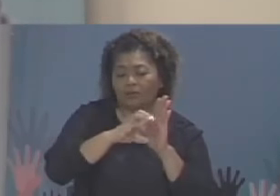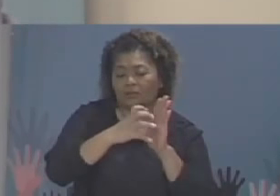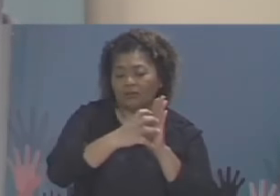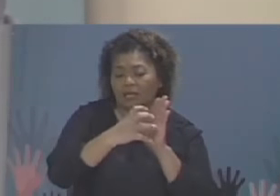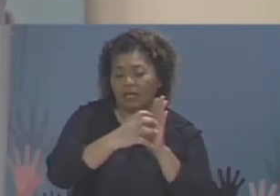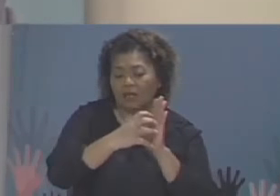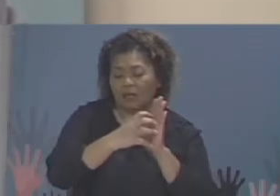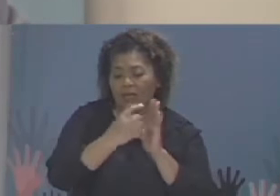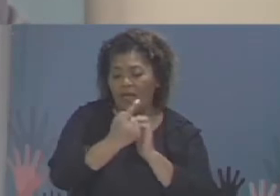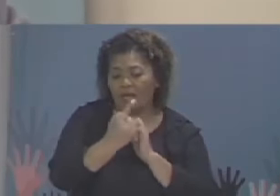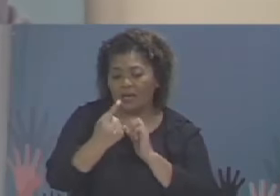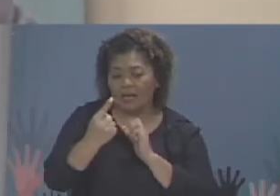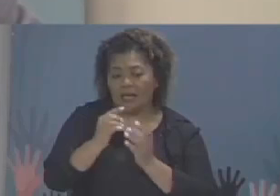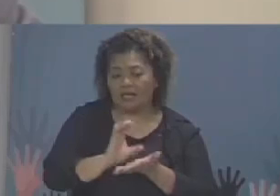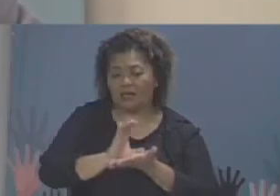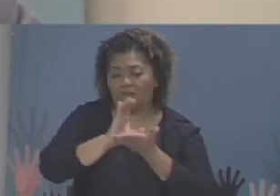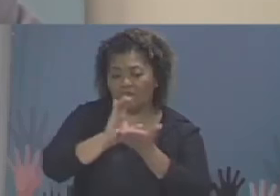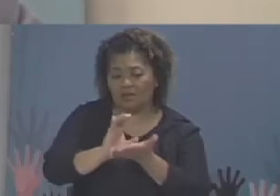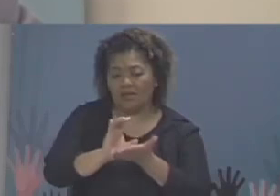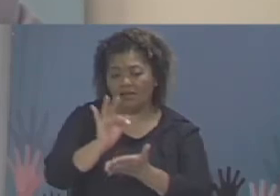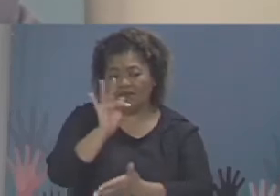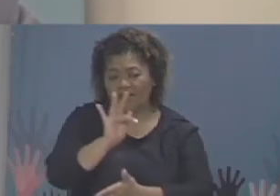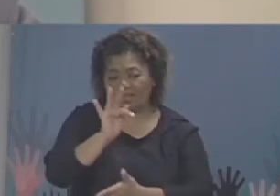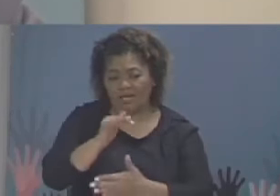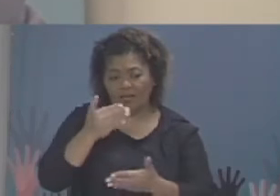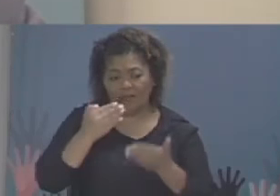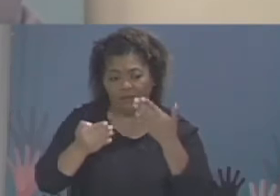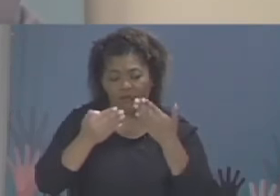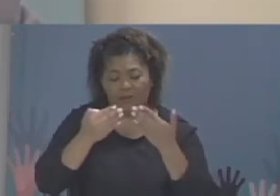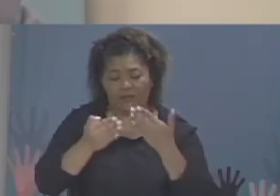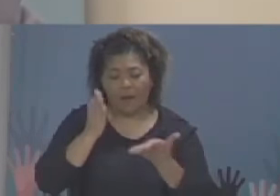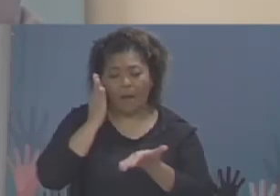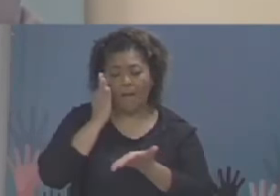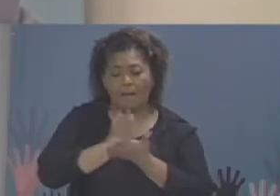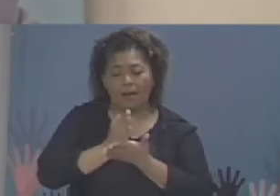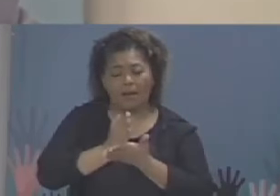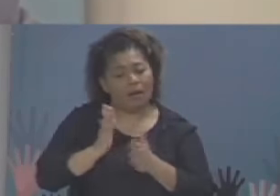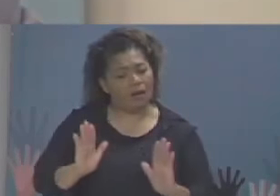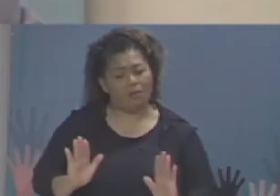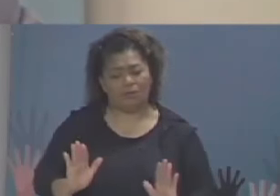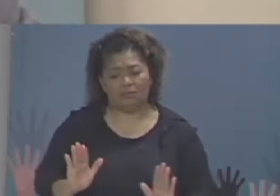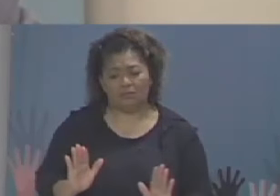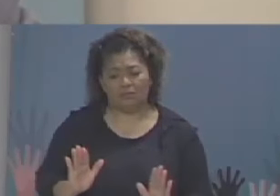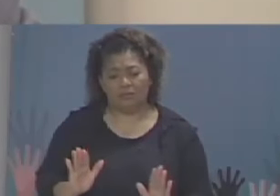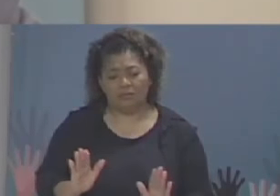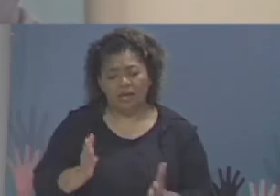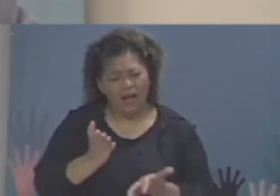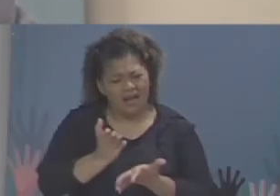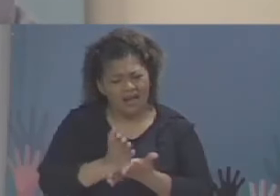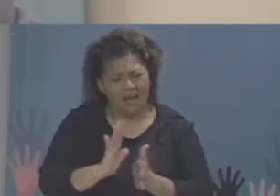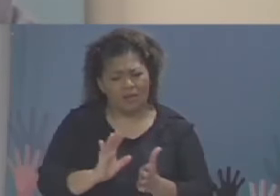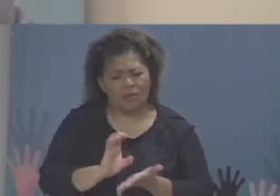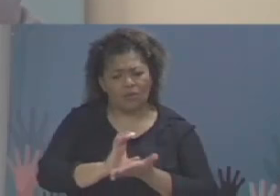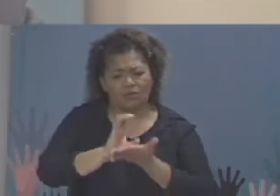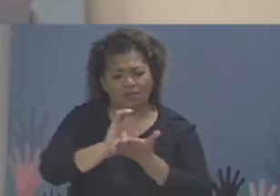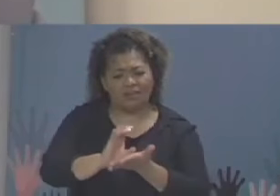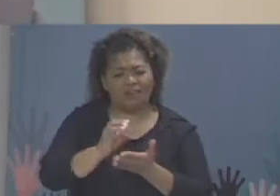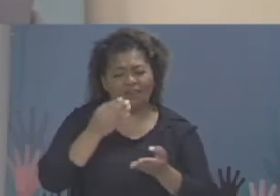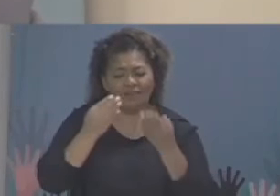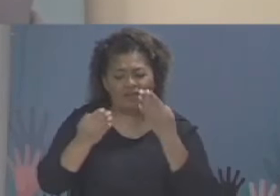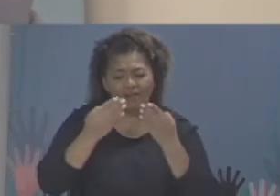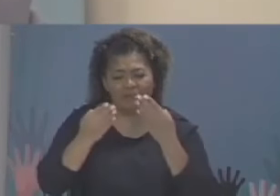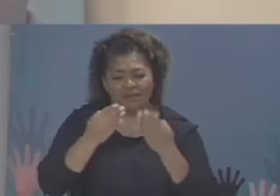cabe ao Conselho Federal de Psicologia parar de gritar bandeiras políticas partidárias. Acabou esse tempo. Cabe ao Conselho Federal de Psicologia orientar